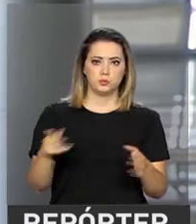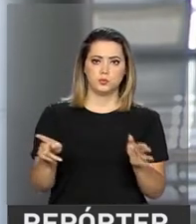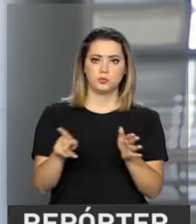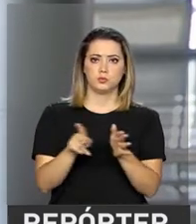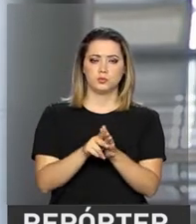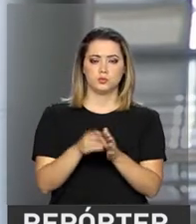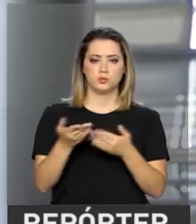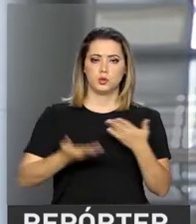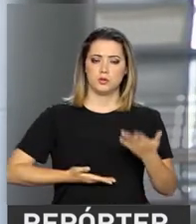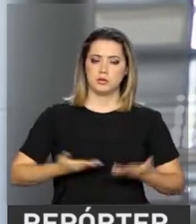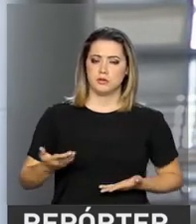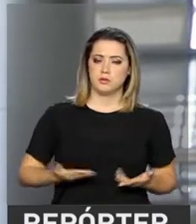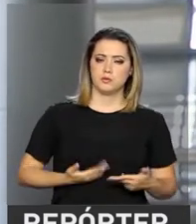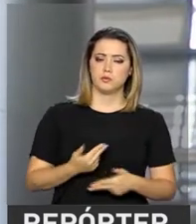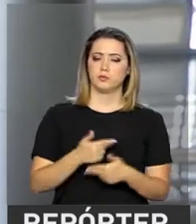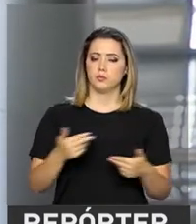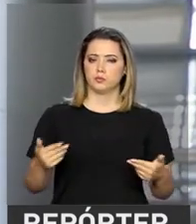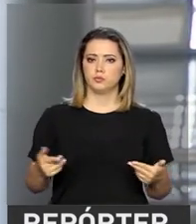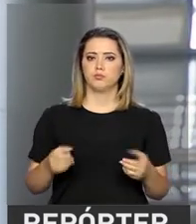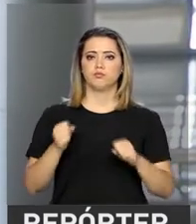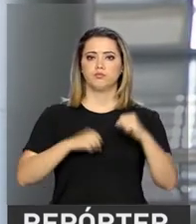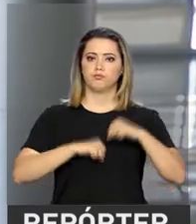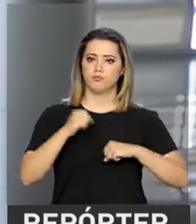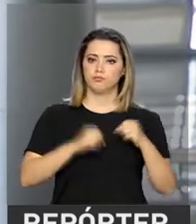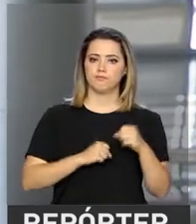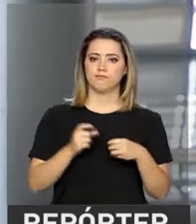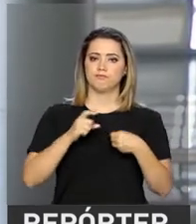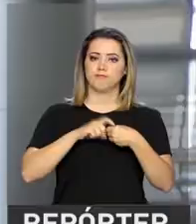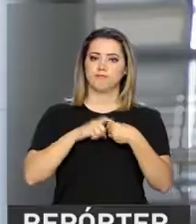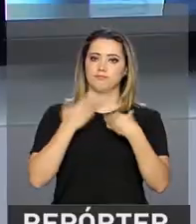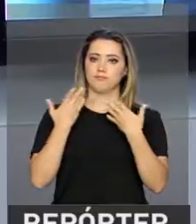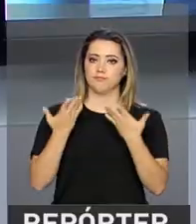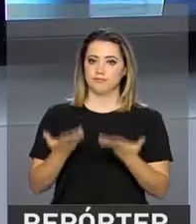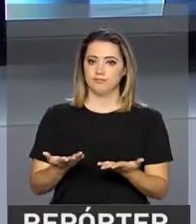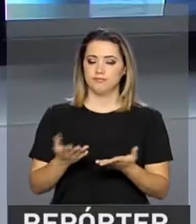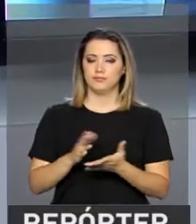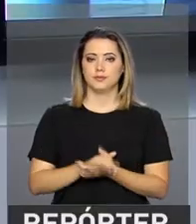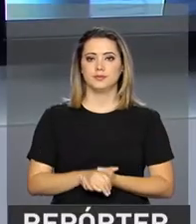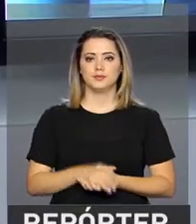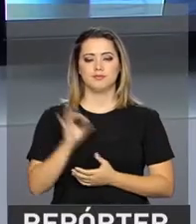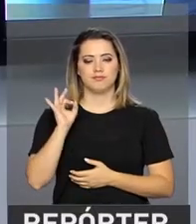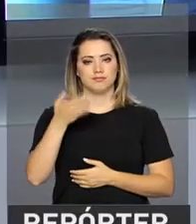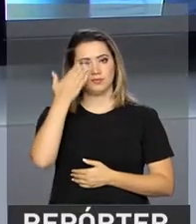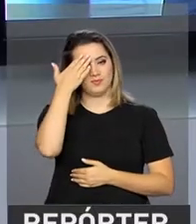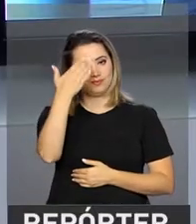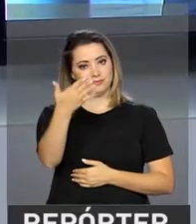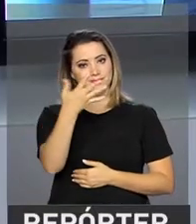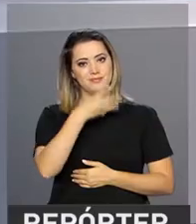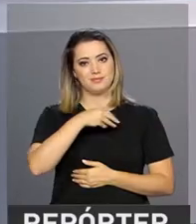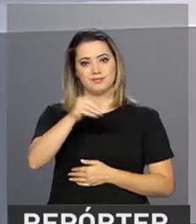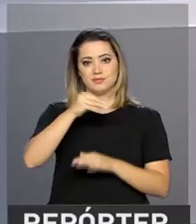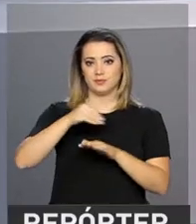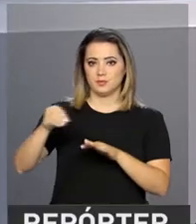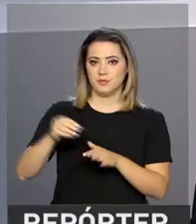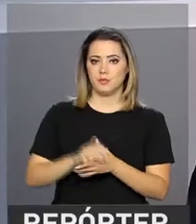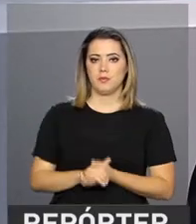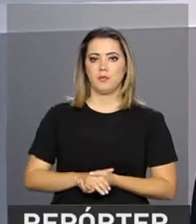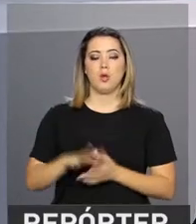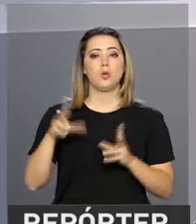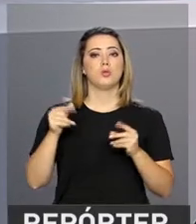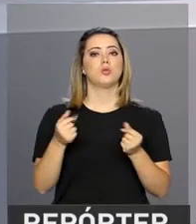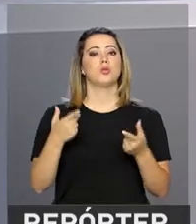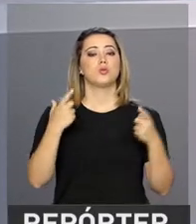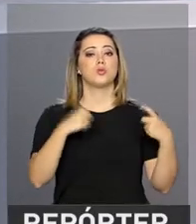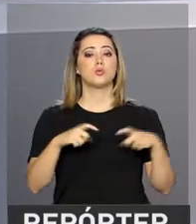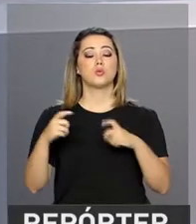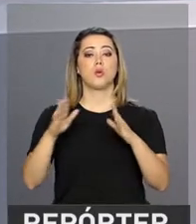serviços e mercadorias. Eu volto com você no estúdio, Roberto. Muito bom, Paulo. Obrigado pelas informações. Todas as